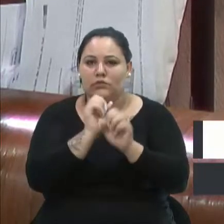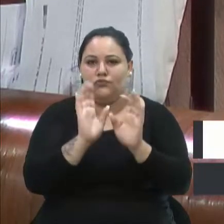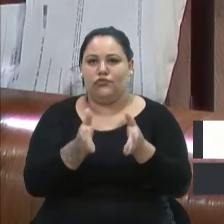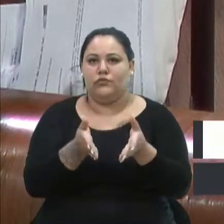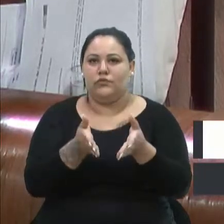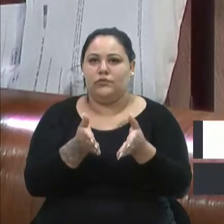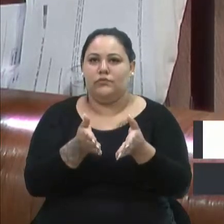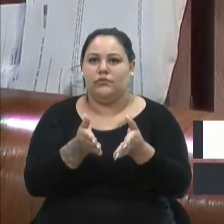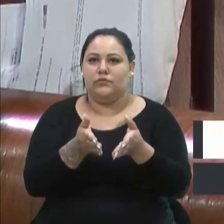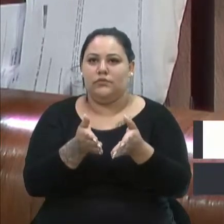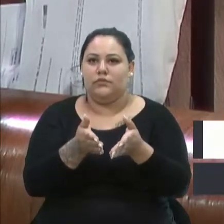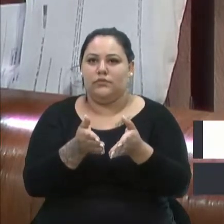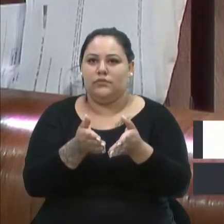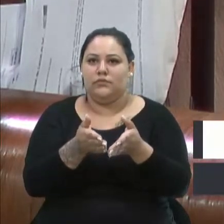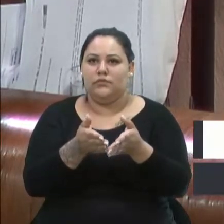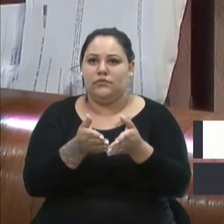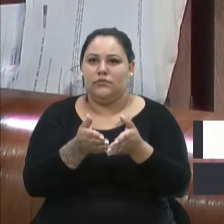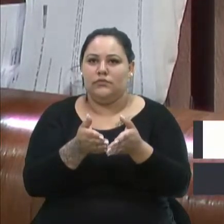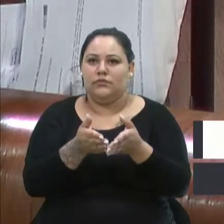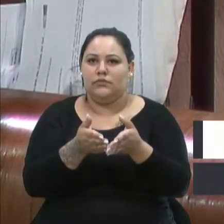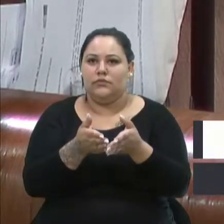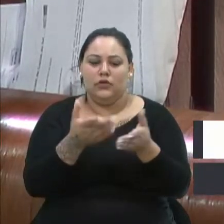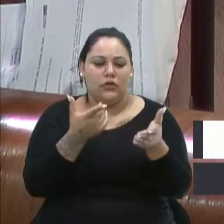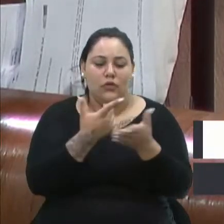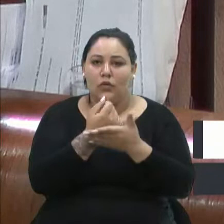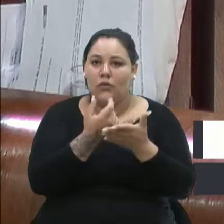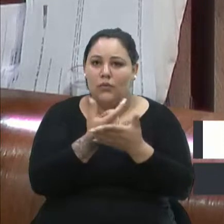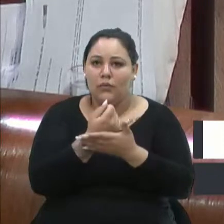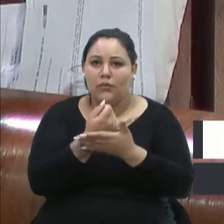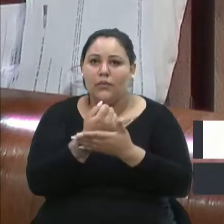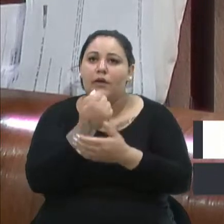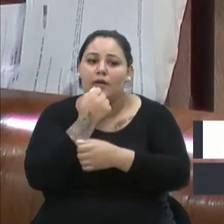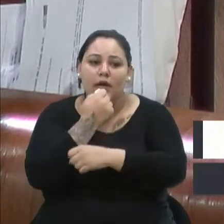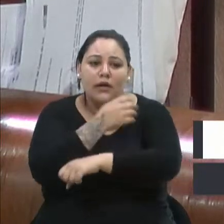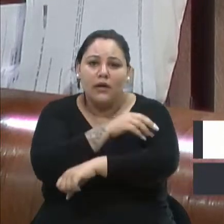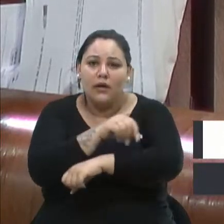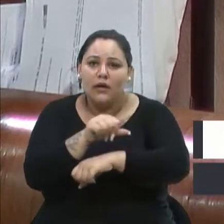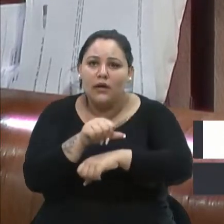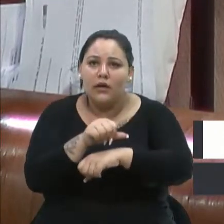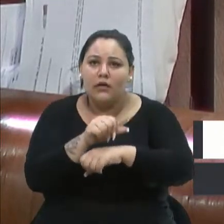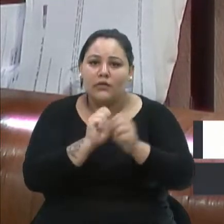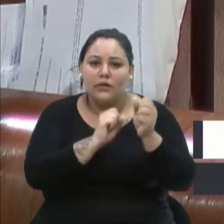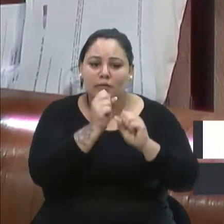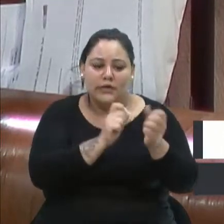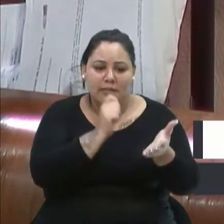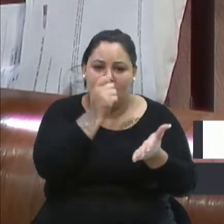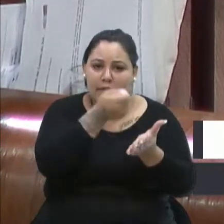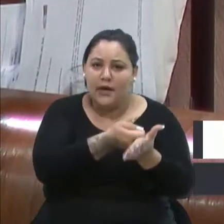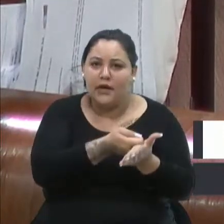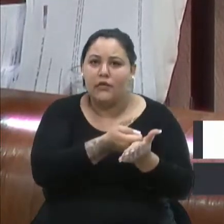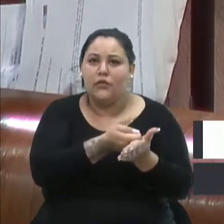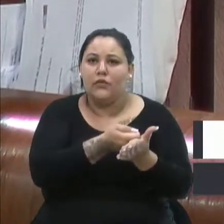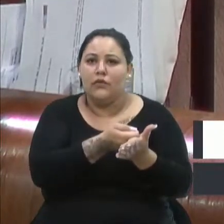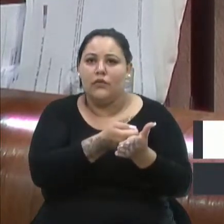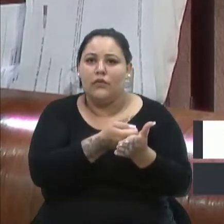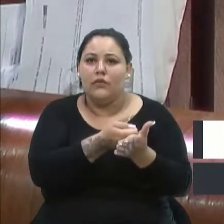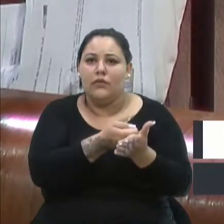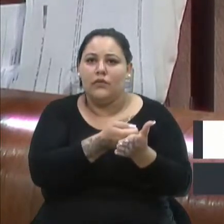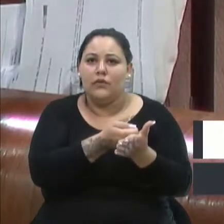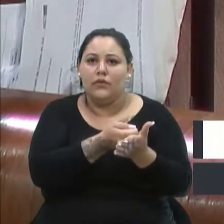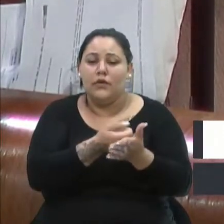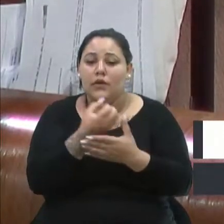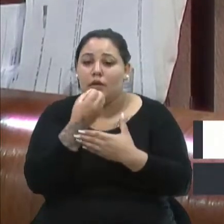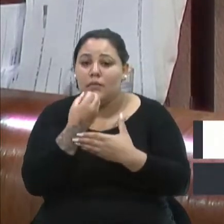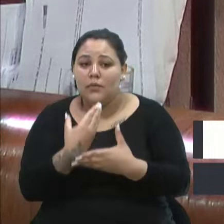É um pingo de cascalho, comprando cascalho da Fagundes, pagando cascalho. Então, que bom que o britador